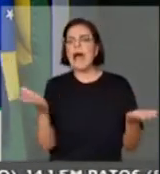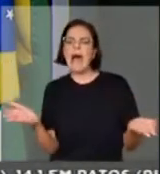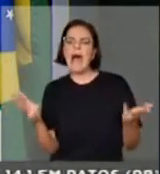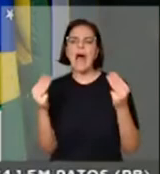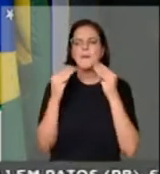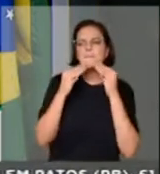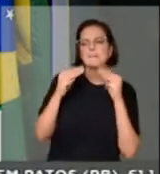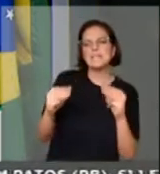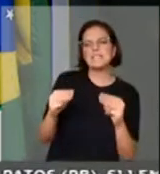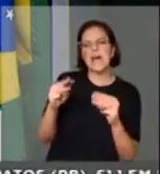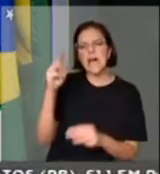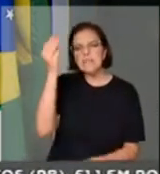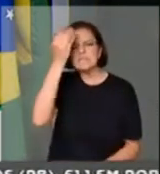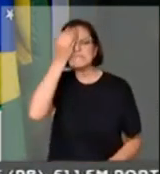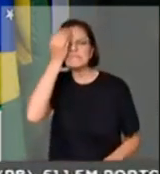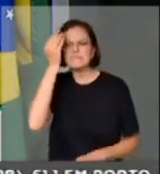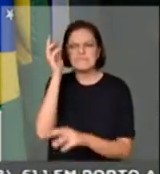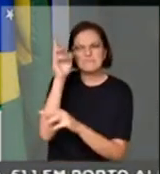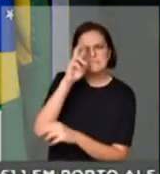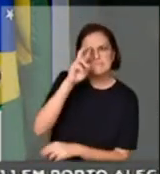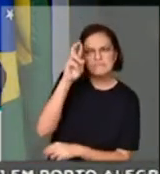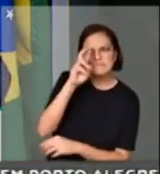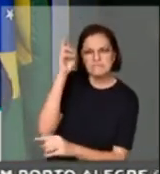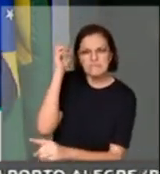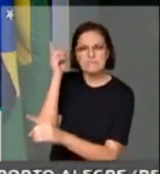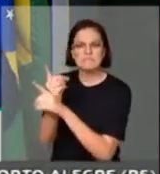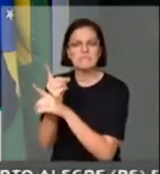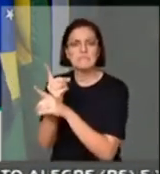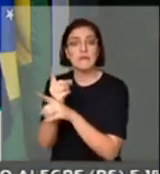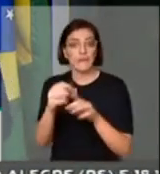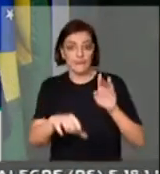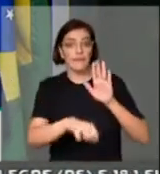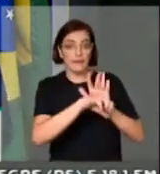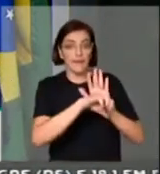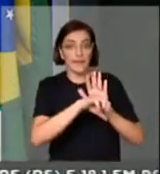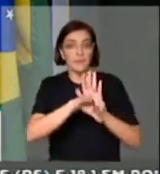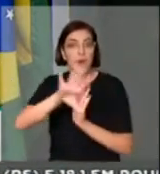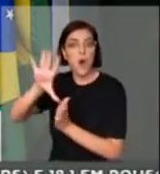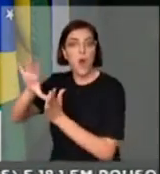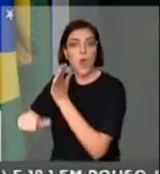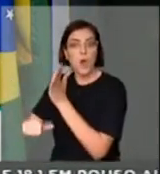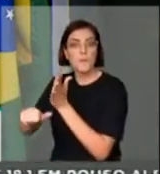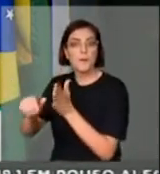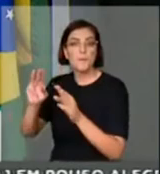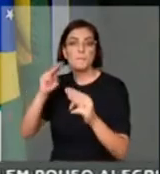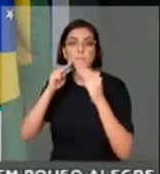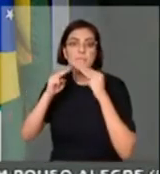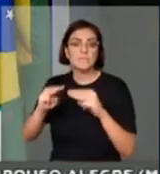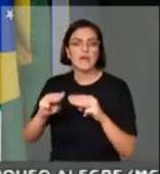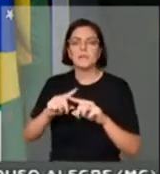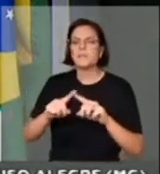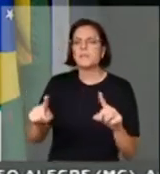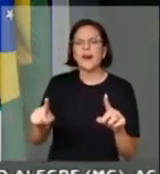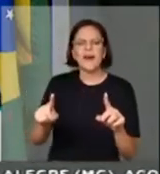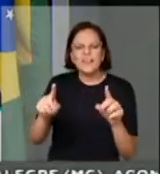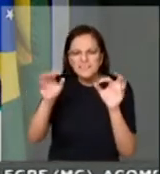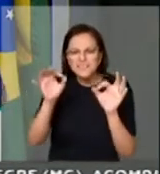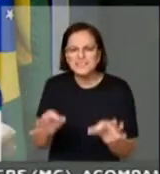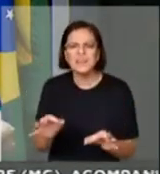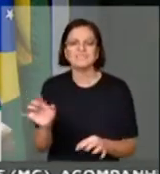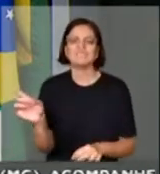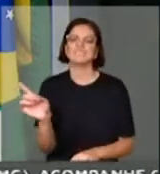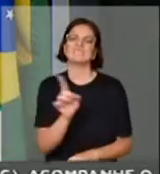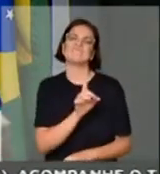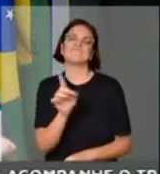hackeadas, obtidas através de forma ilícita e que ainda assim são de caráter duvidoso, obtidas de